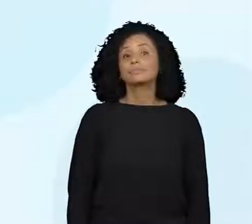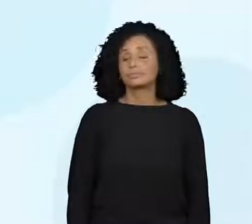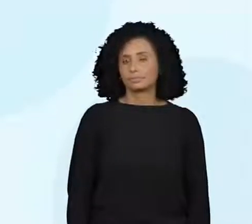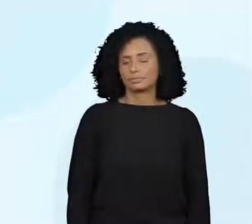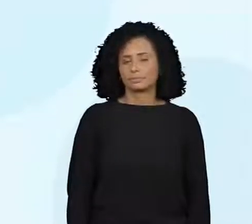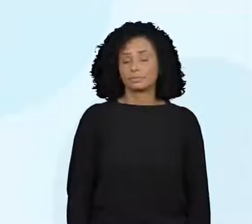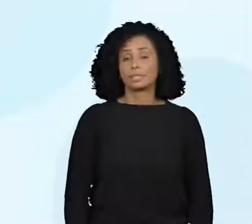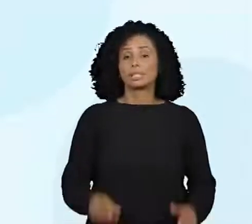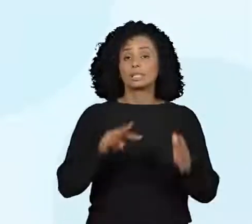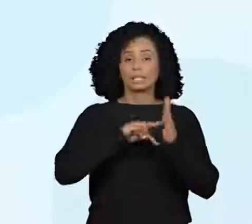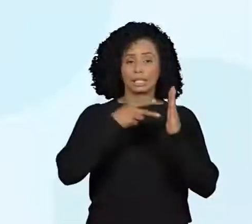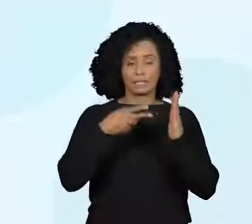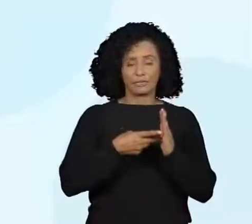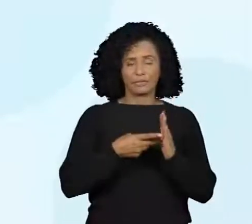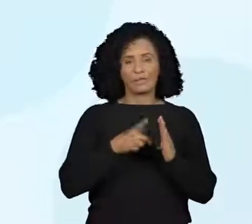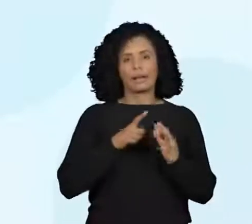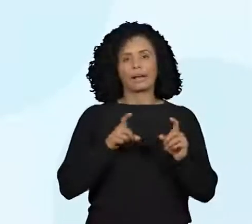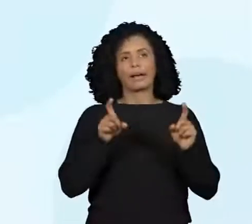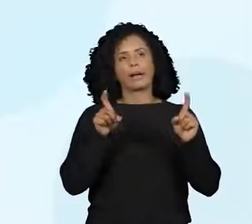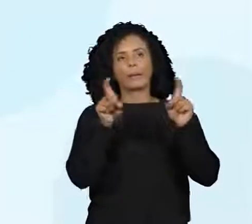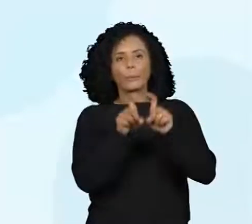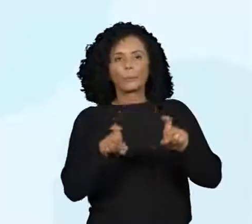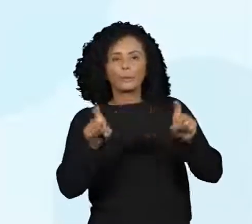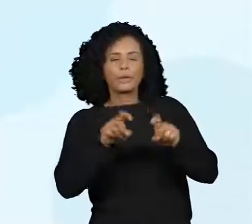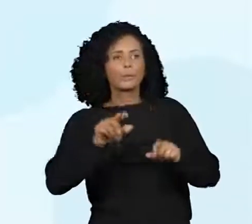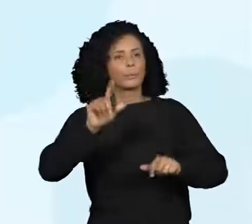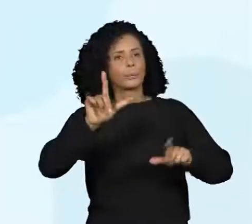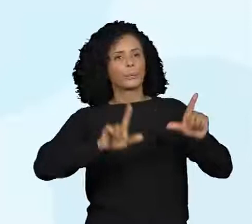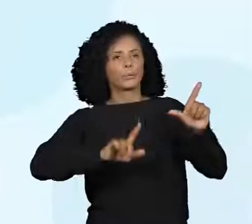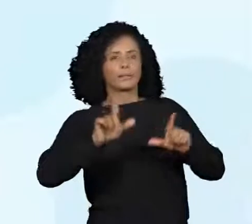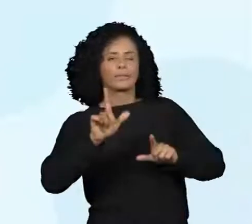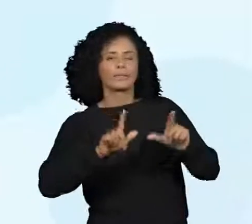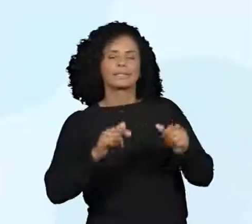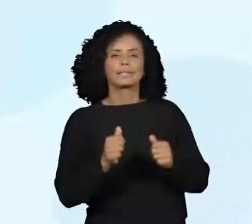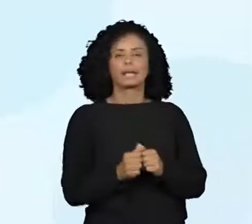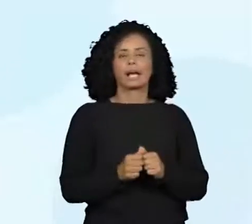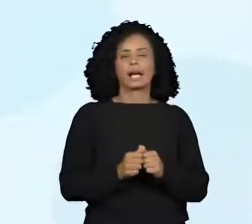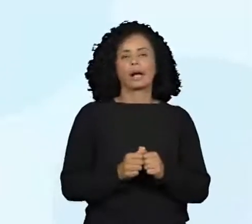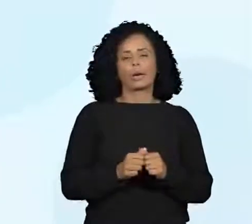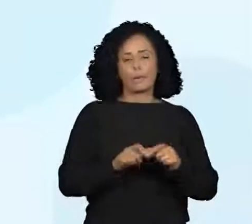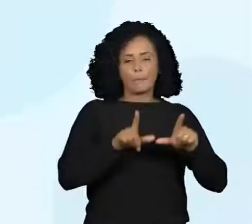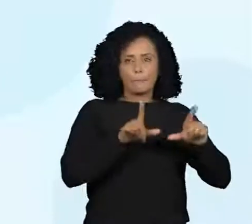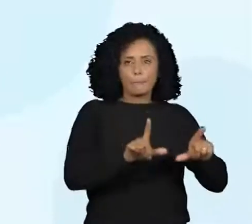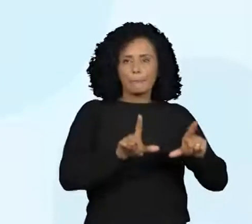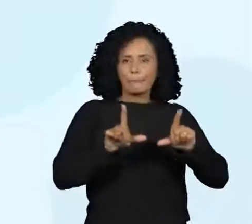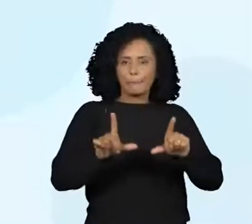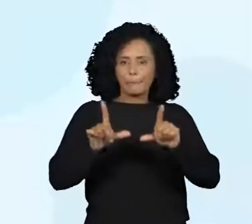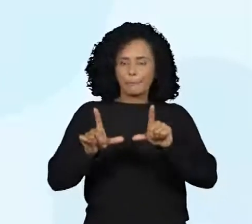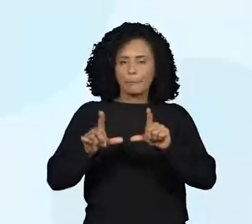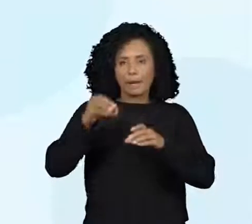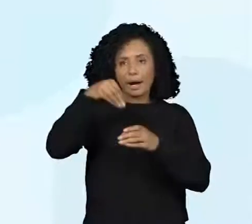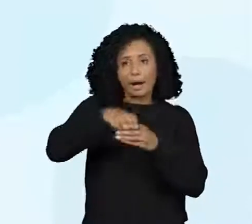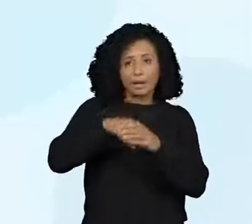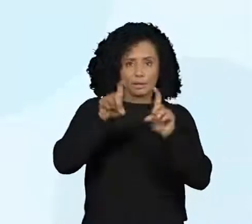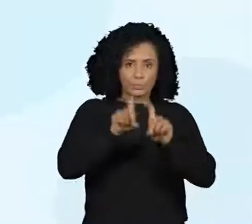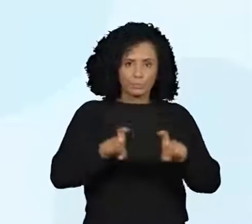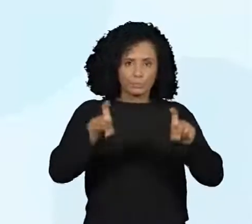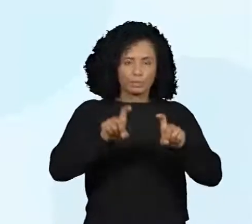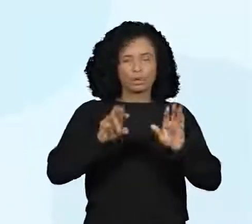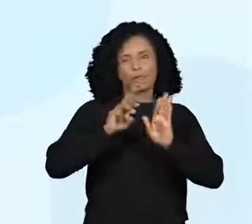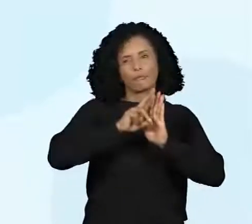Lixo formado por eletrodomésticos, televisores antigos, placas e circuitos de computadores, entre